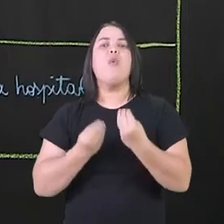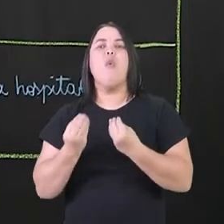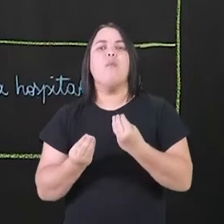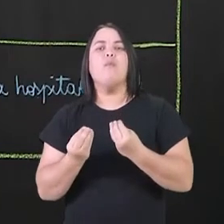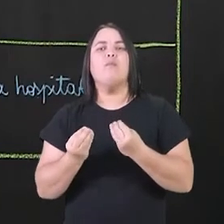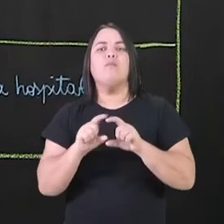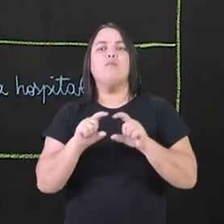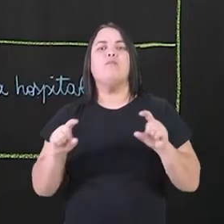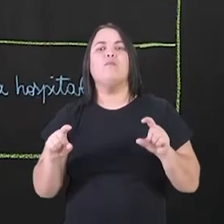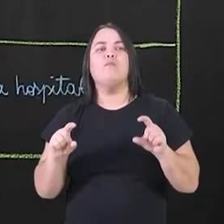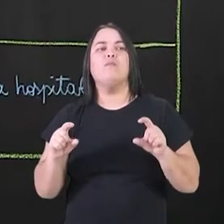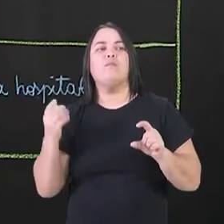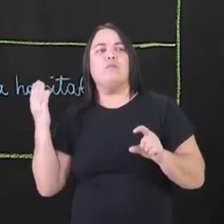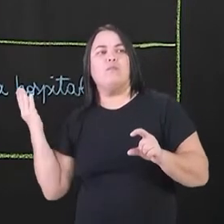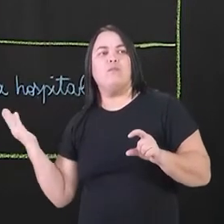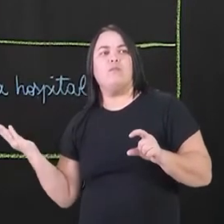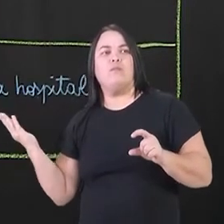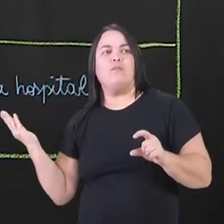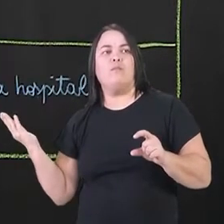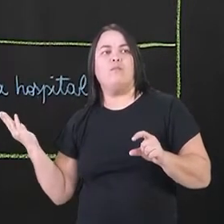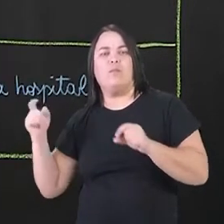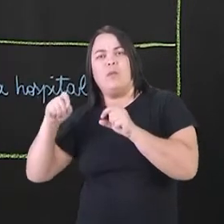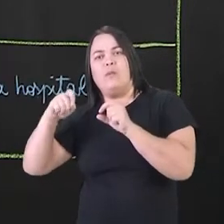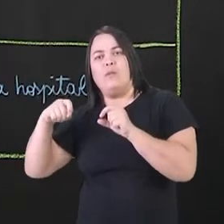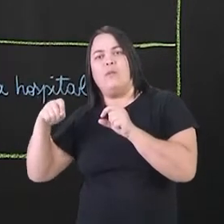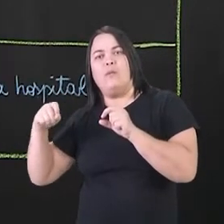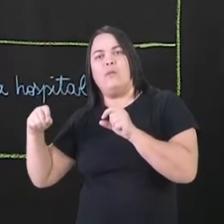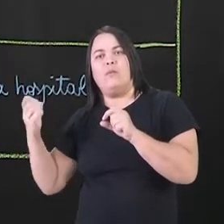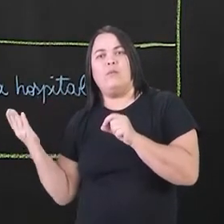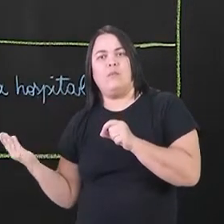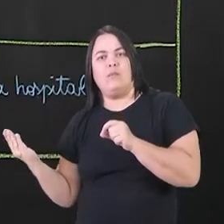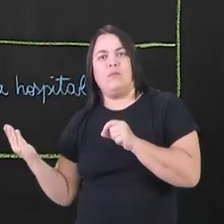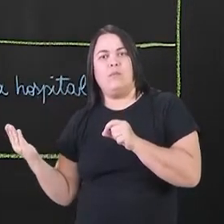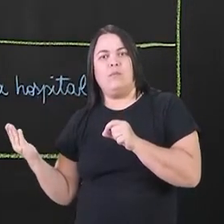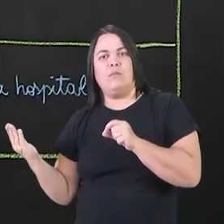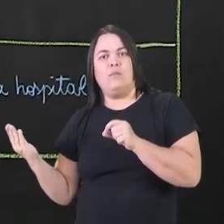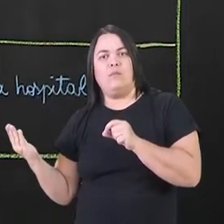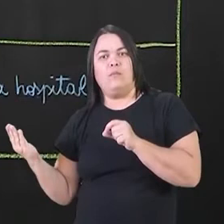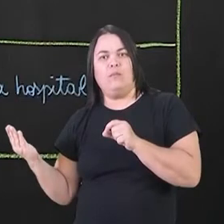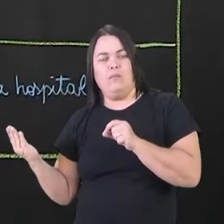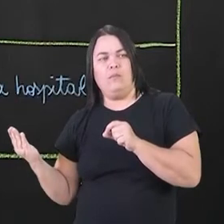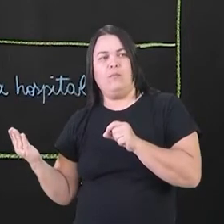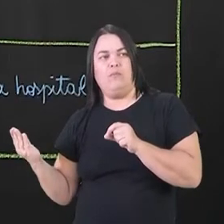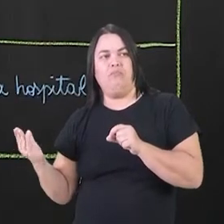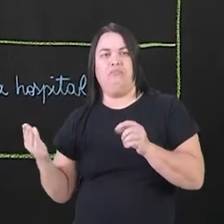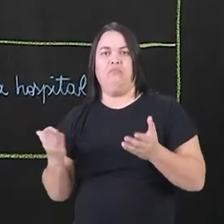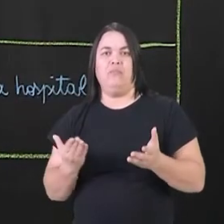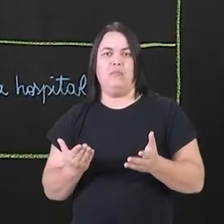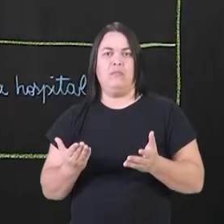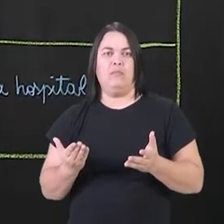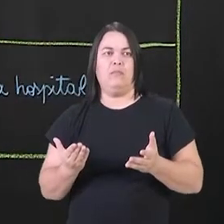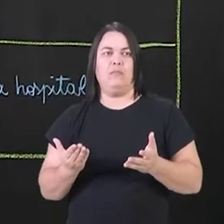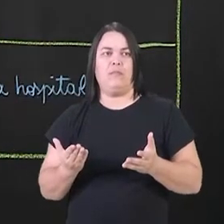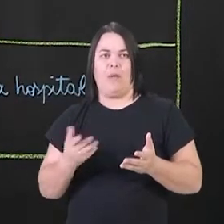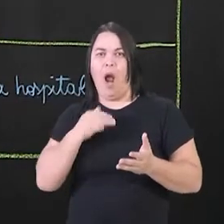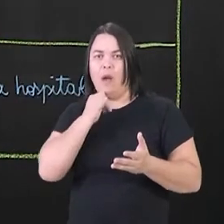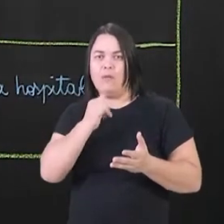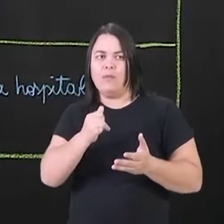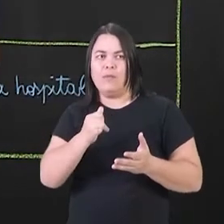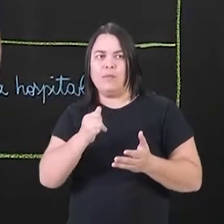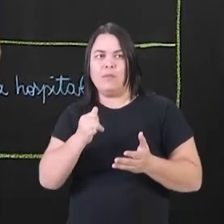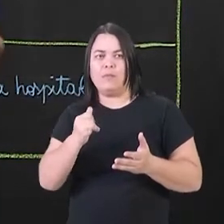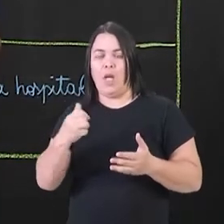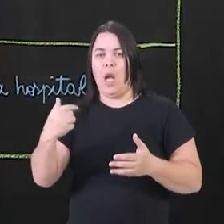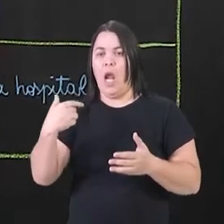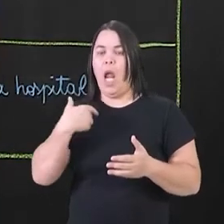feita com N apóstrofe T no final, formando couldn't. Então, eu digo,